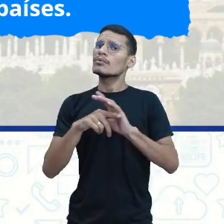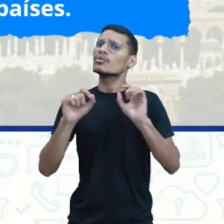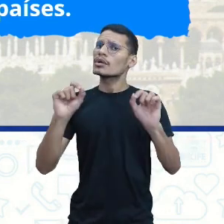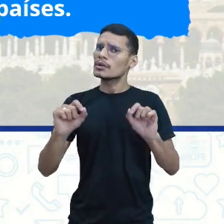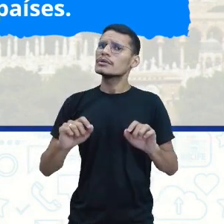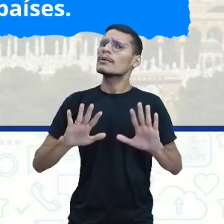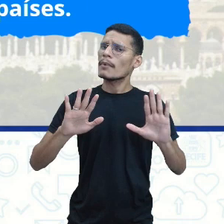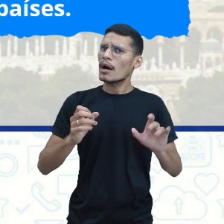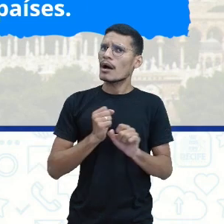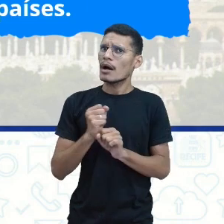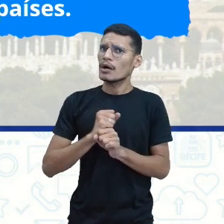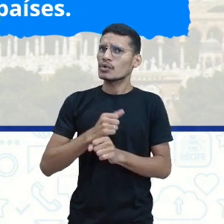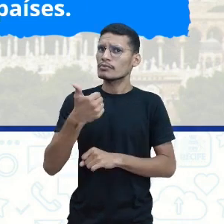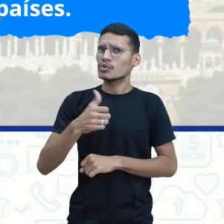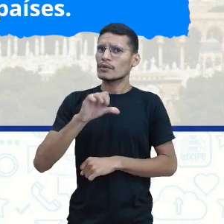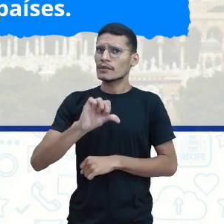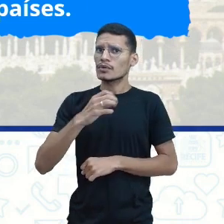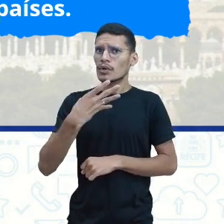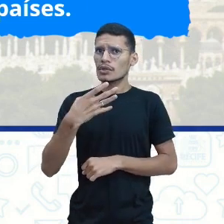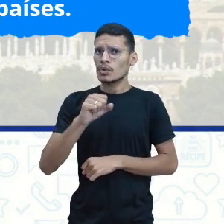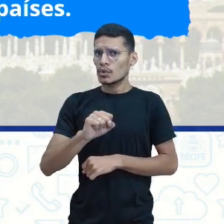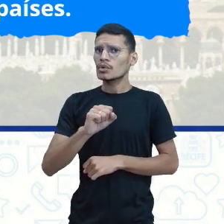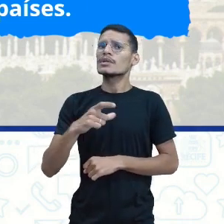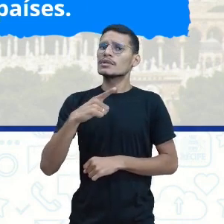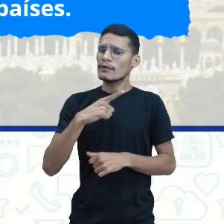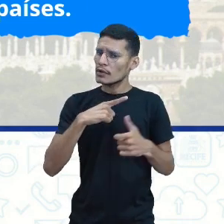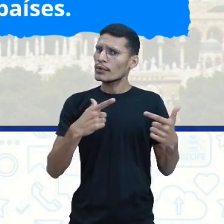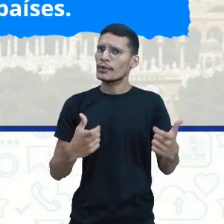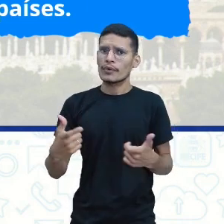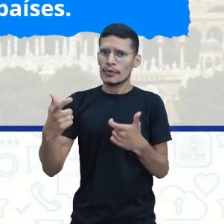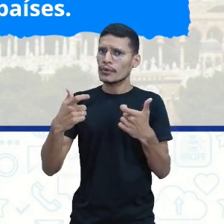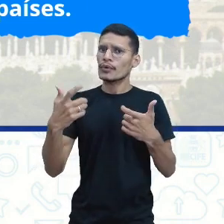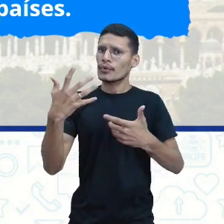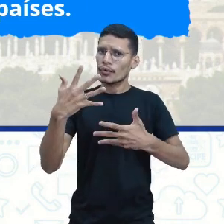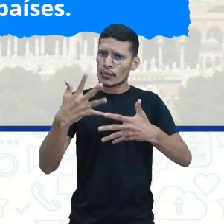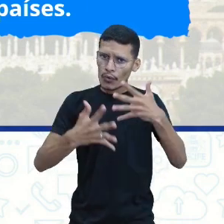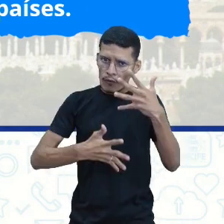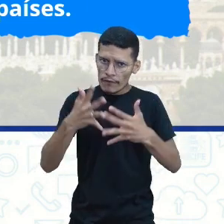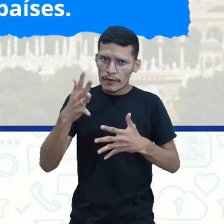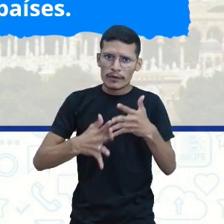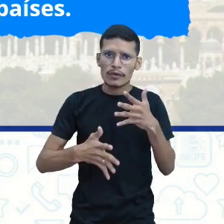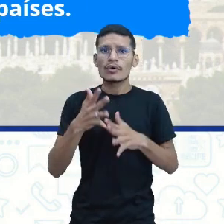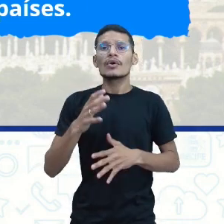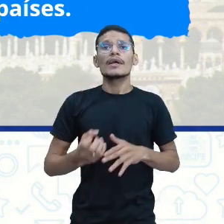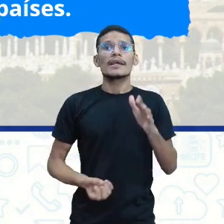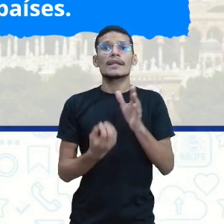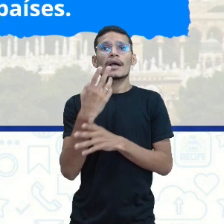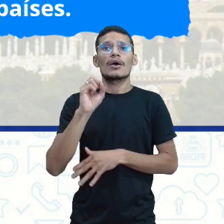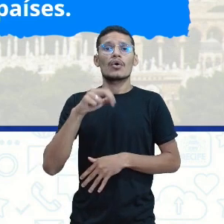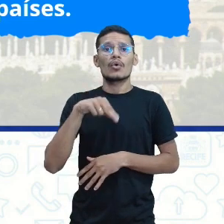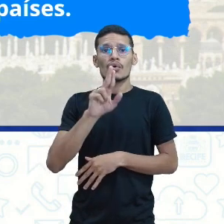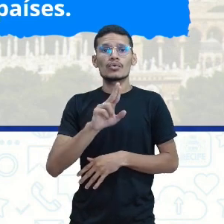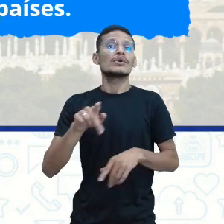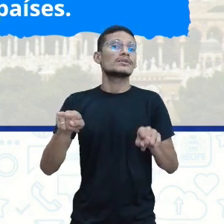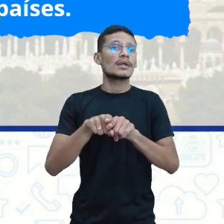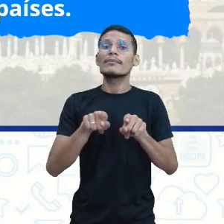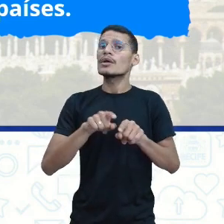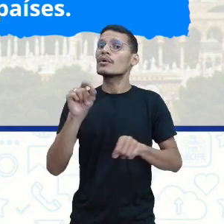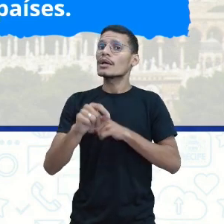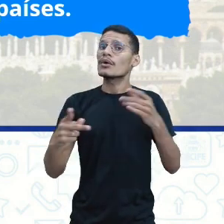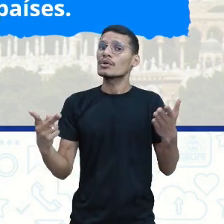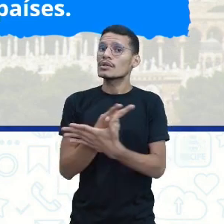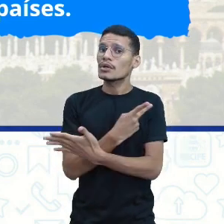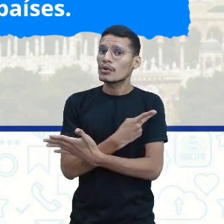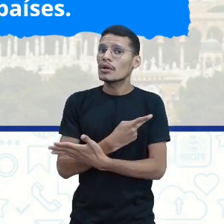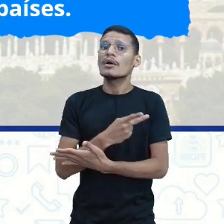de 1948 ele é chave para entender esse conflito. Porque no mesmo ano em que a ONU propõe a criação desses 2 estados,